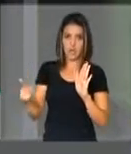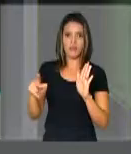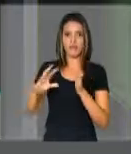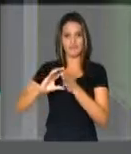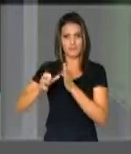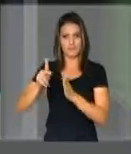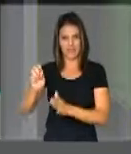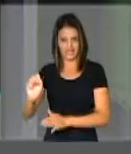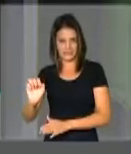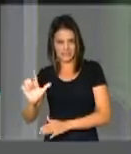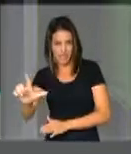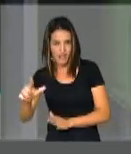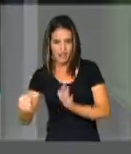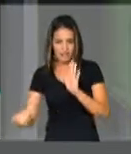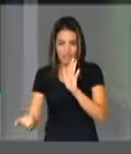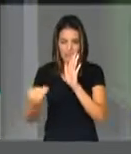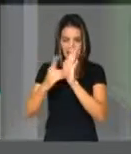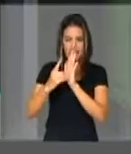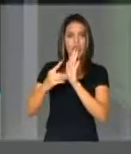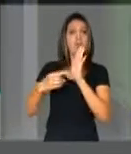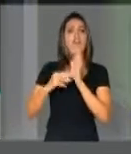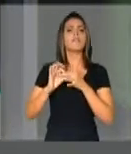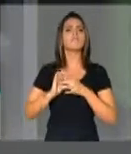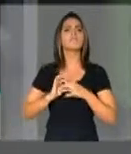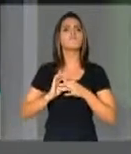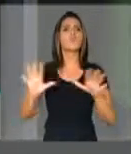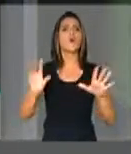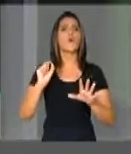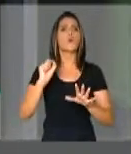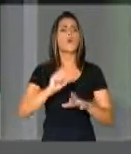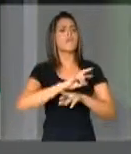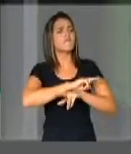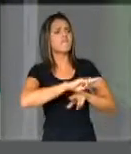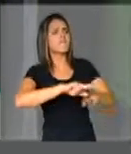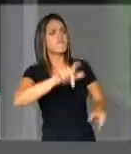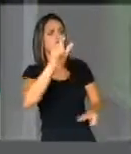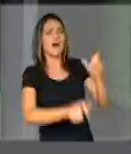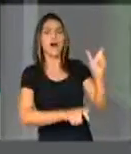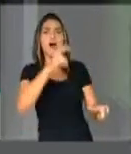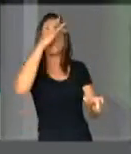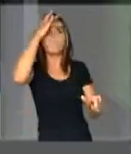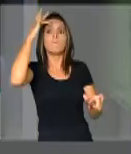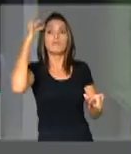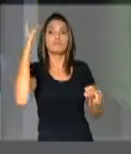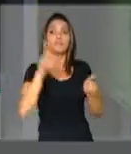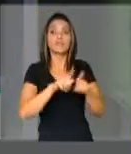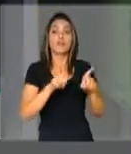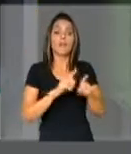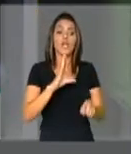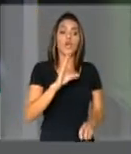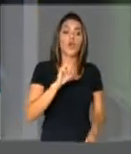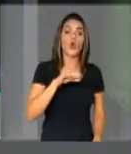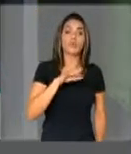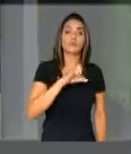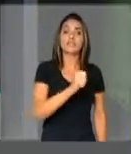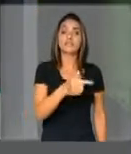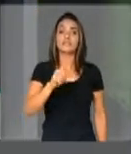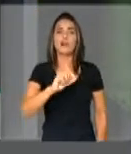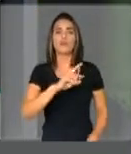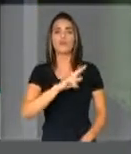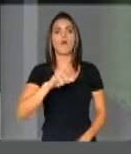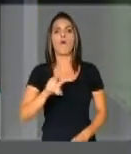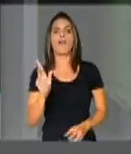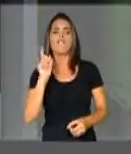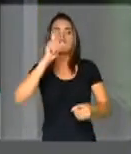do ps ele está fazendo é permitir que diversas outras autoridades inclusive os comissionados sem vínculo